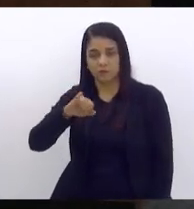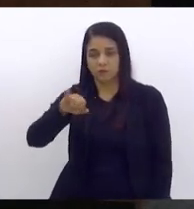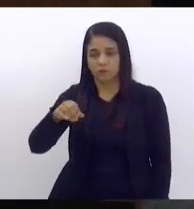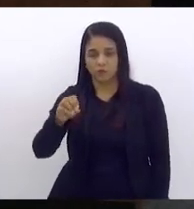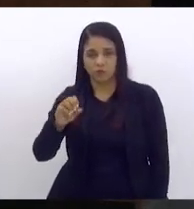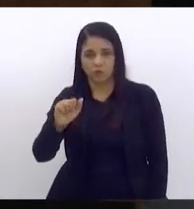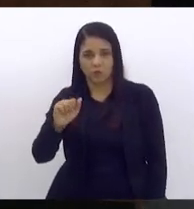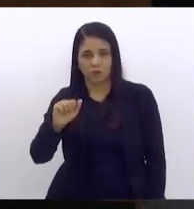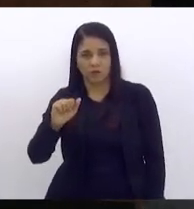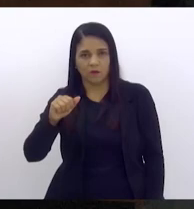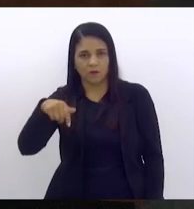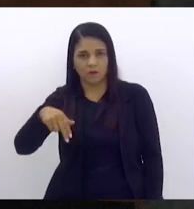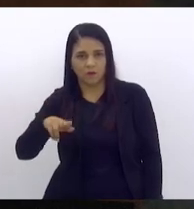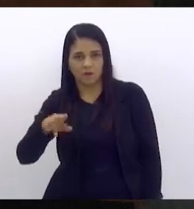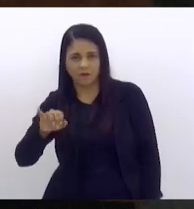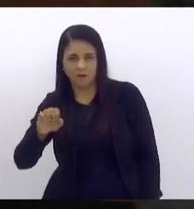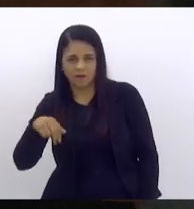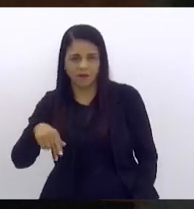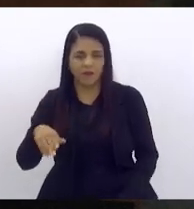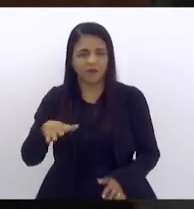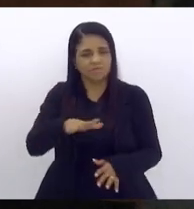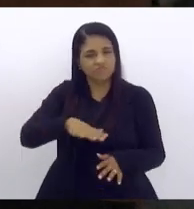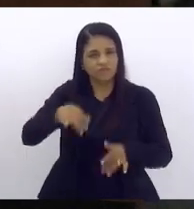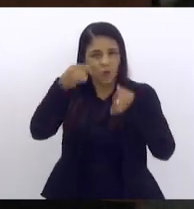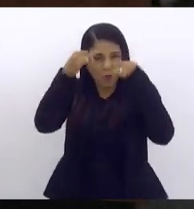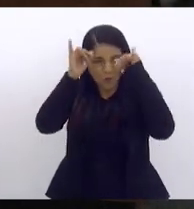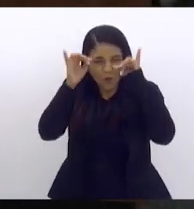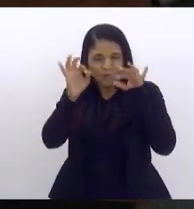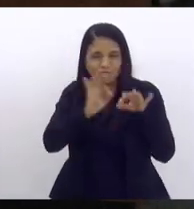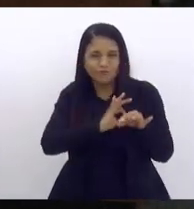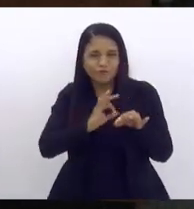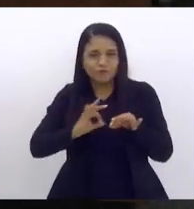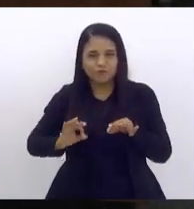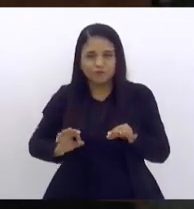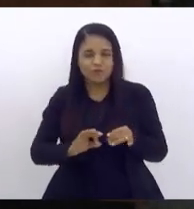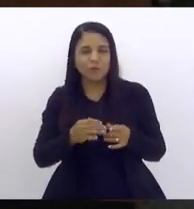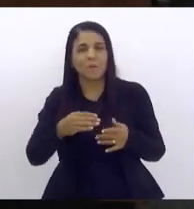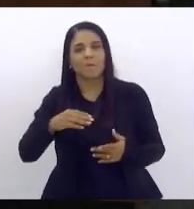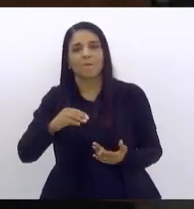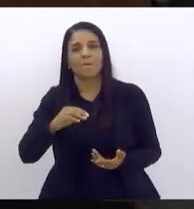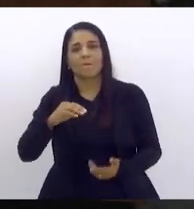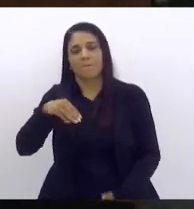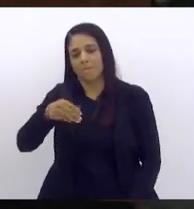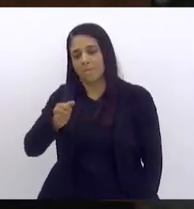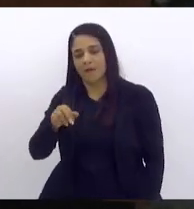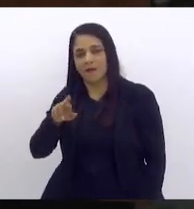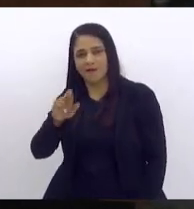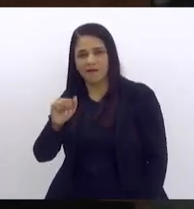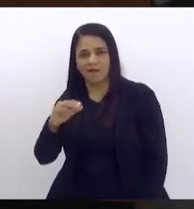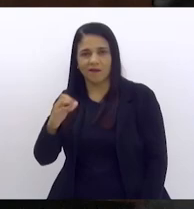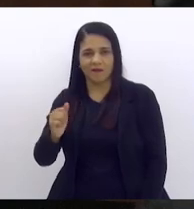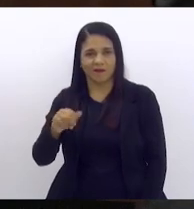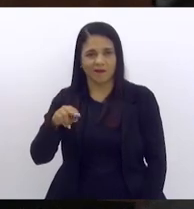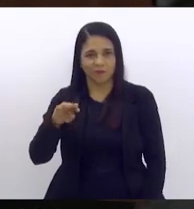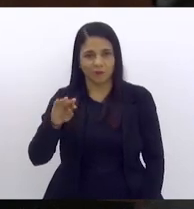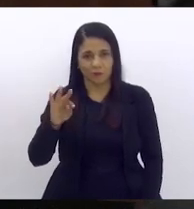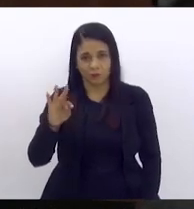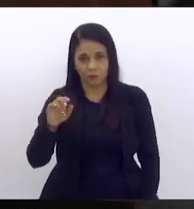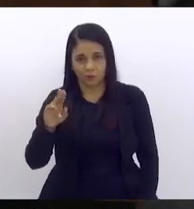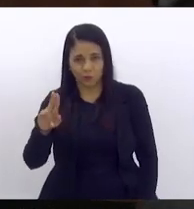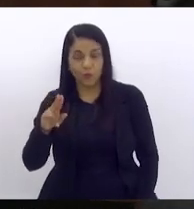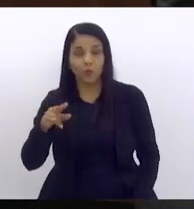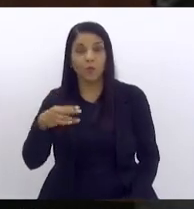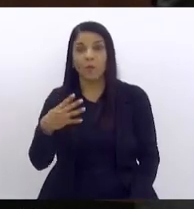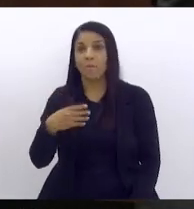cultura popular do Calango, do Boi Pintadinho, do Maracatu, mestres de mais de 40